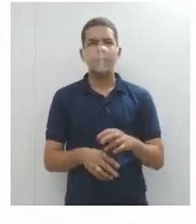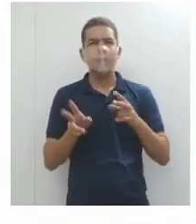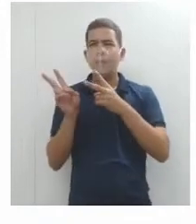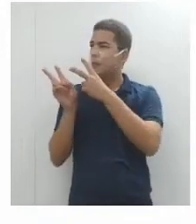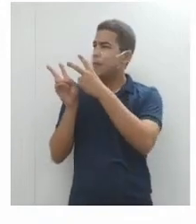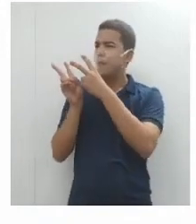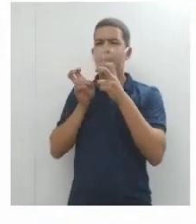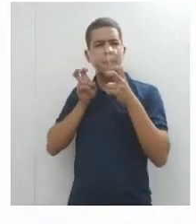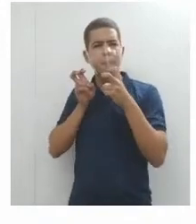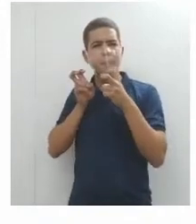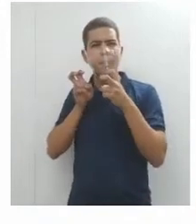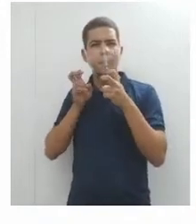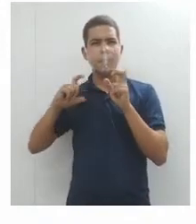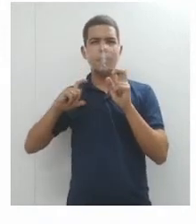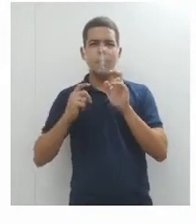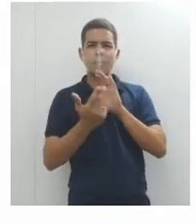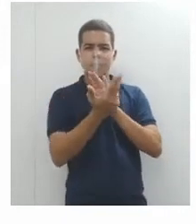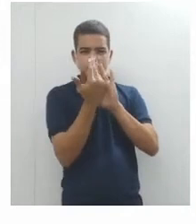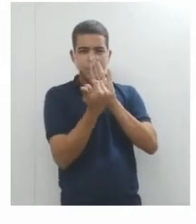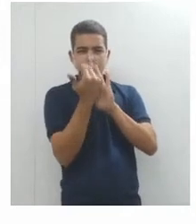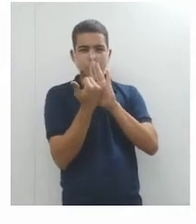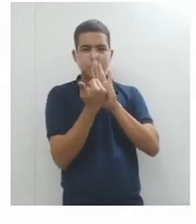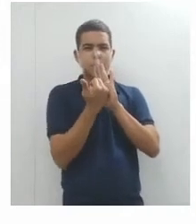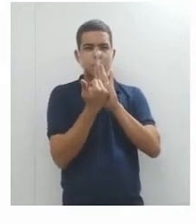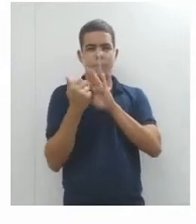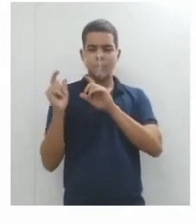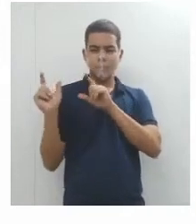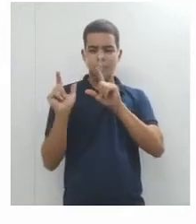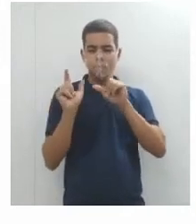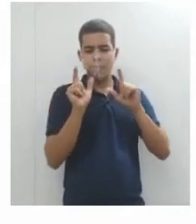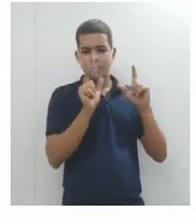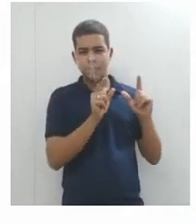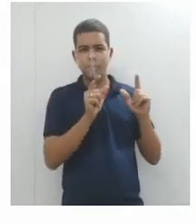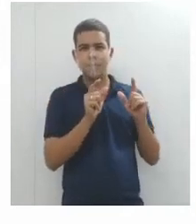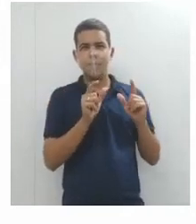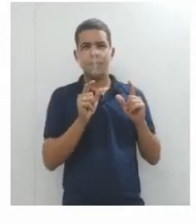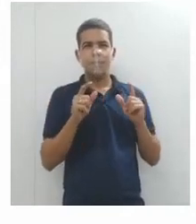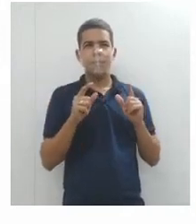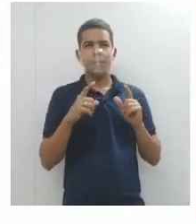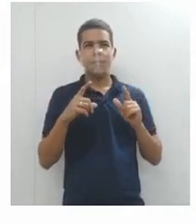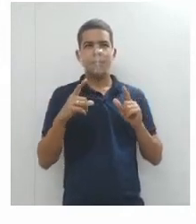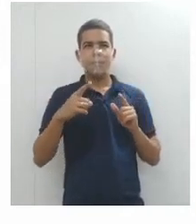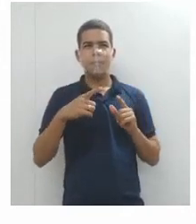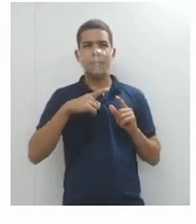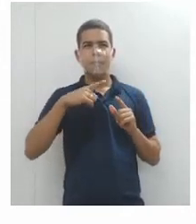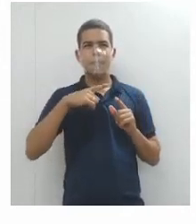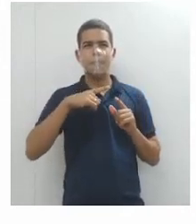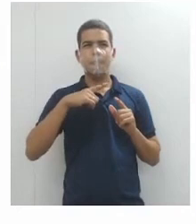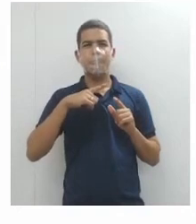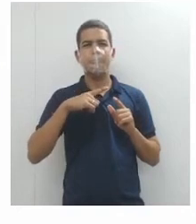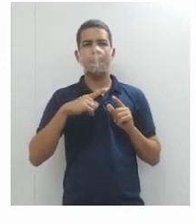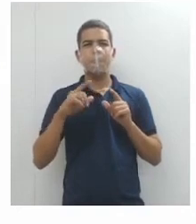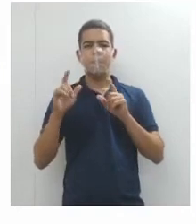Percebam as imagens, né, que estão sendo apresentadas nessa tirinha, tá bom? Nós temos